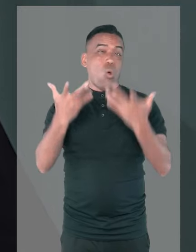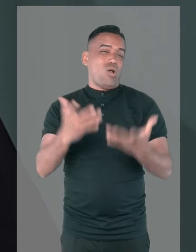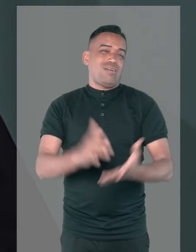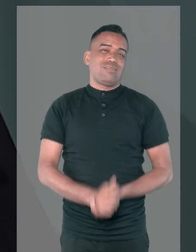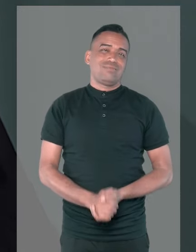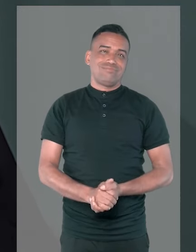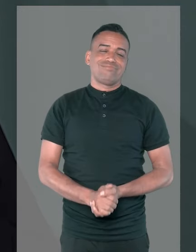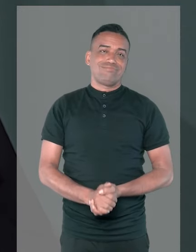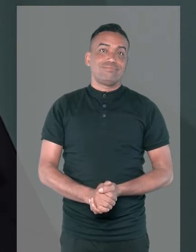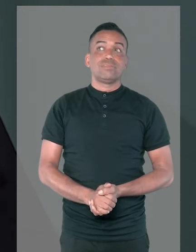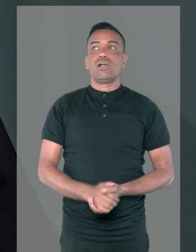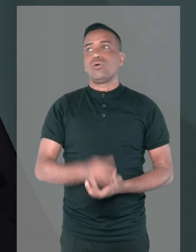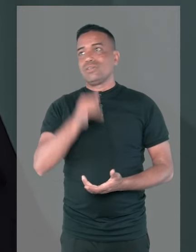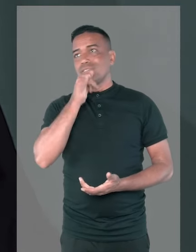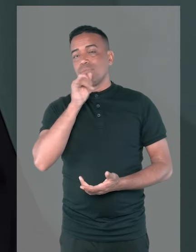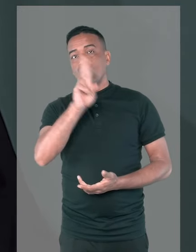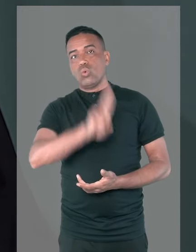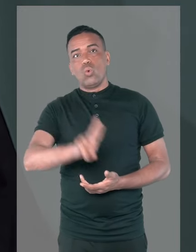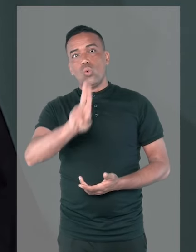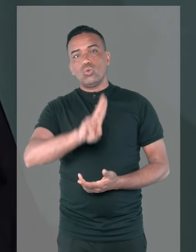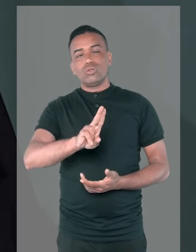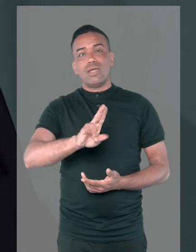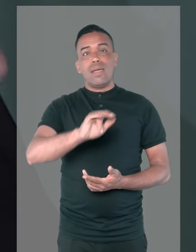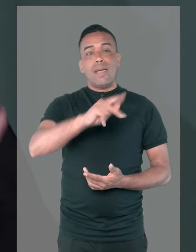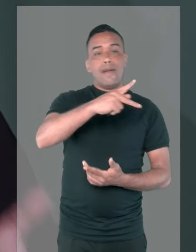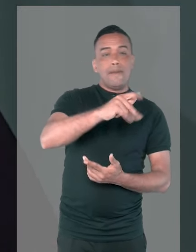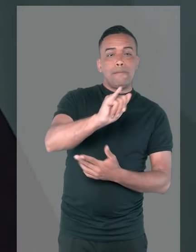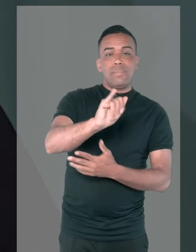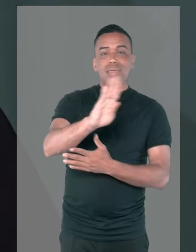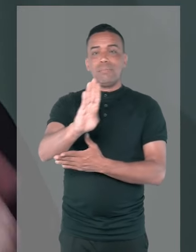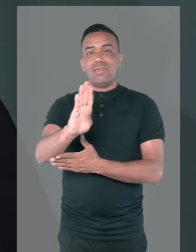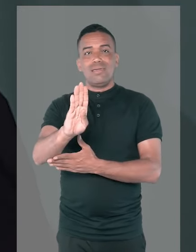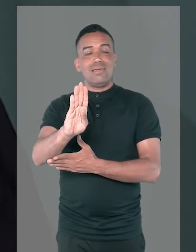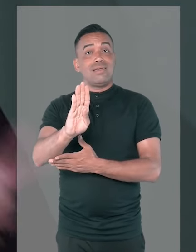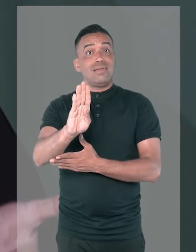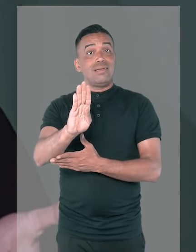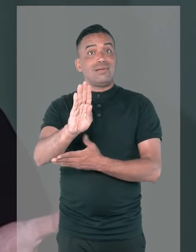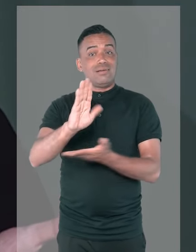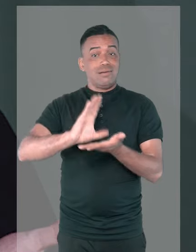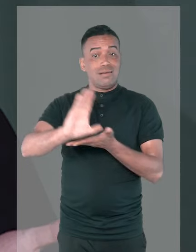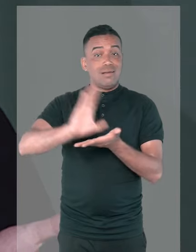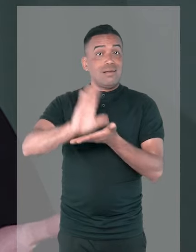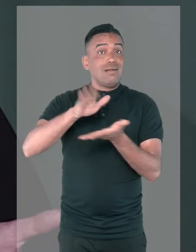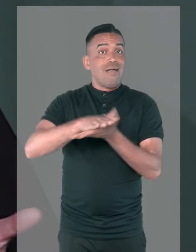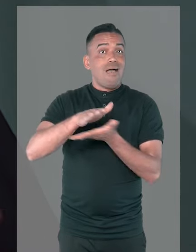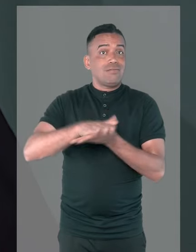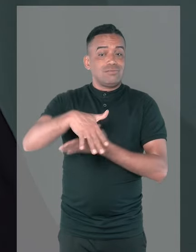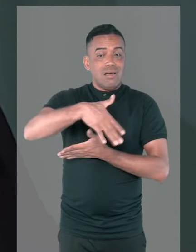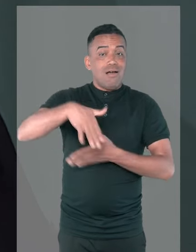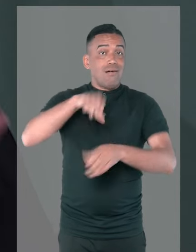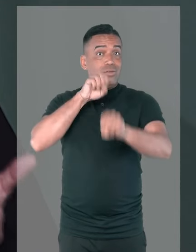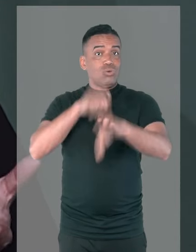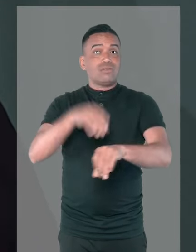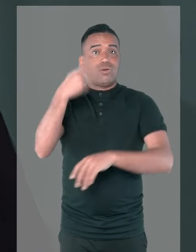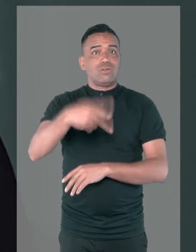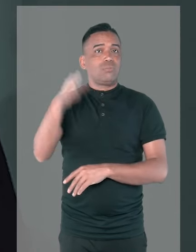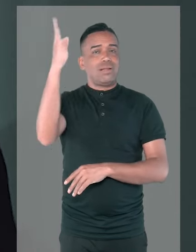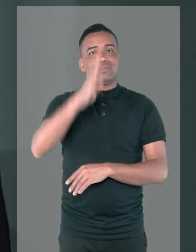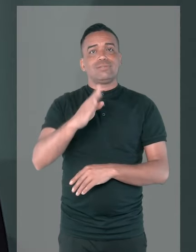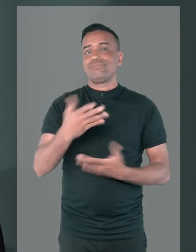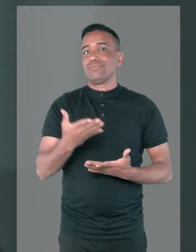uso dos recursos do PIB no investimento de educação no Brasil também são vergonhosos. Sei lá, a gente nunca